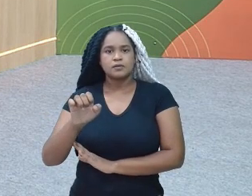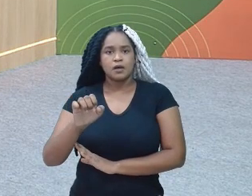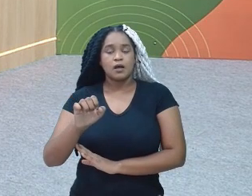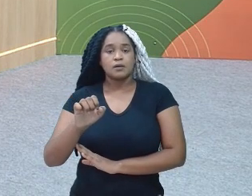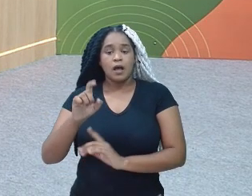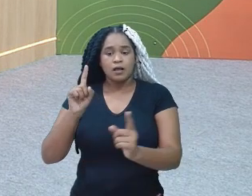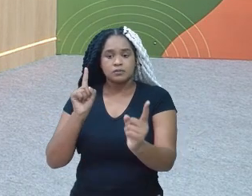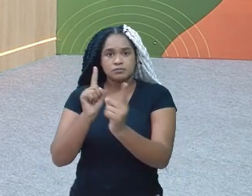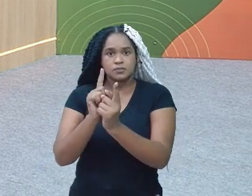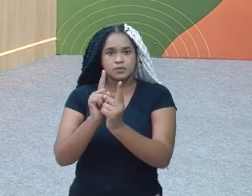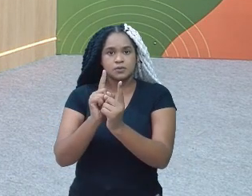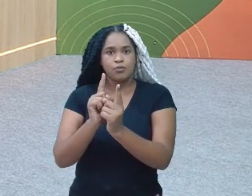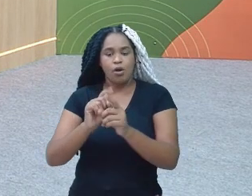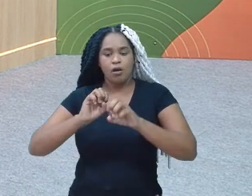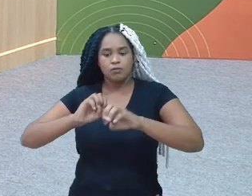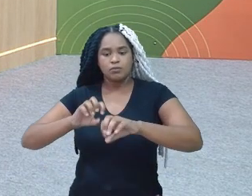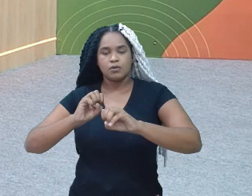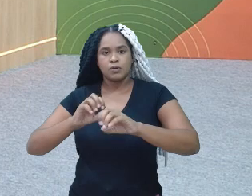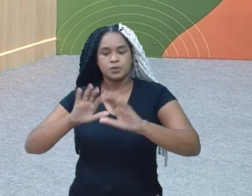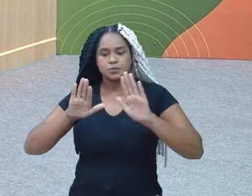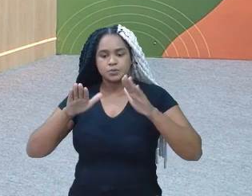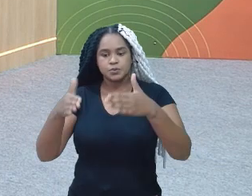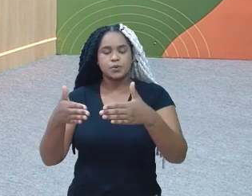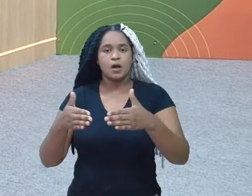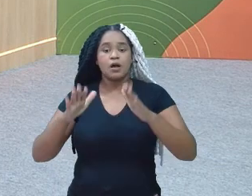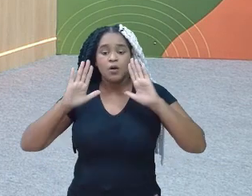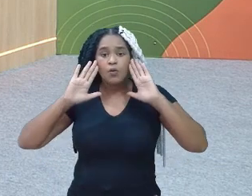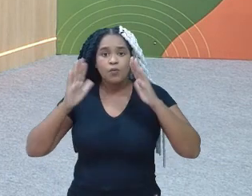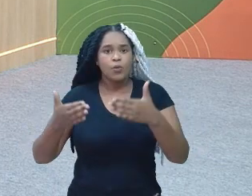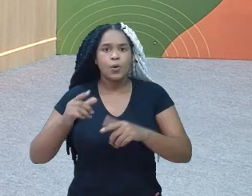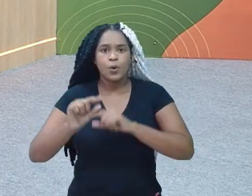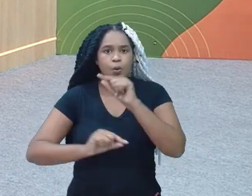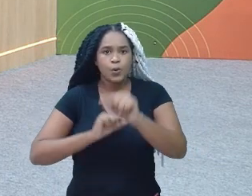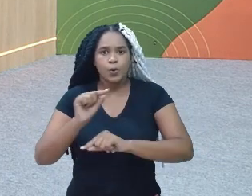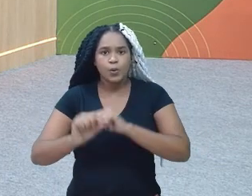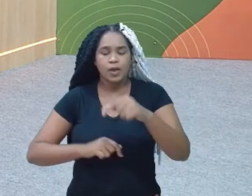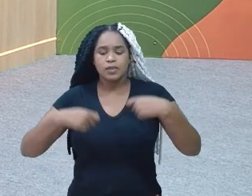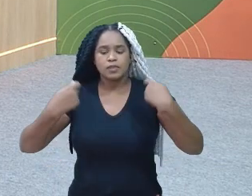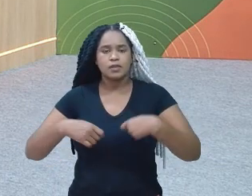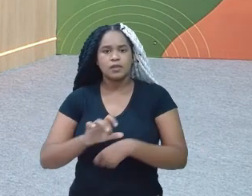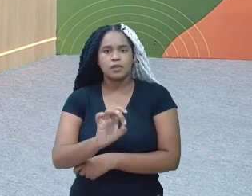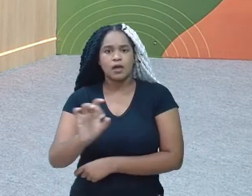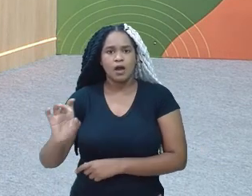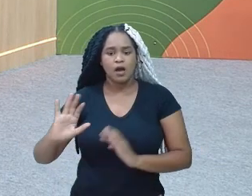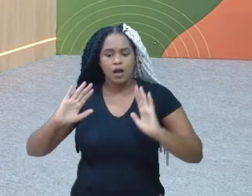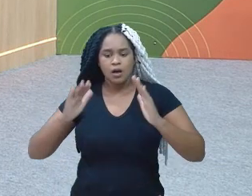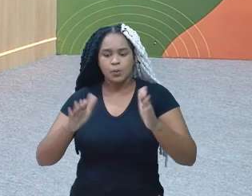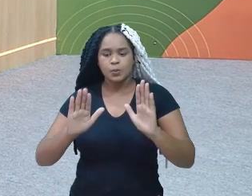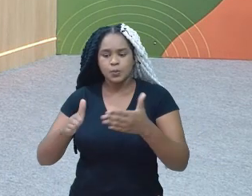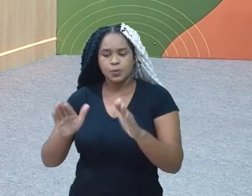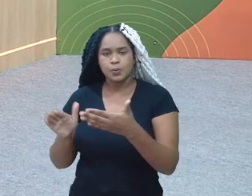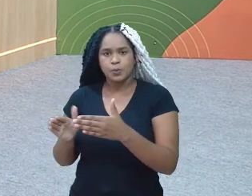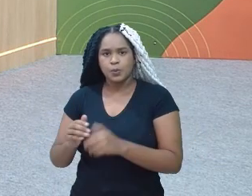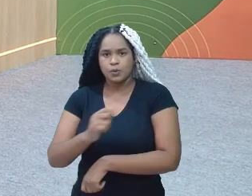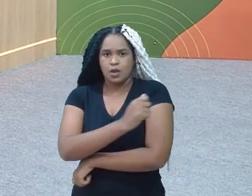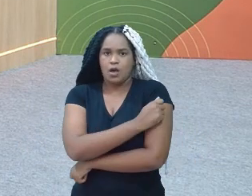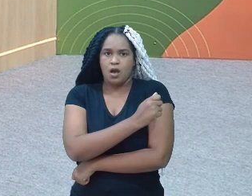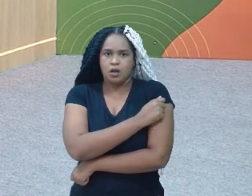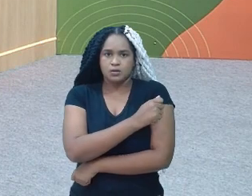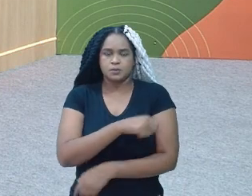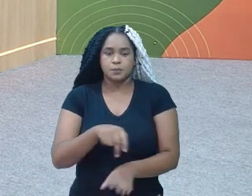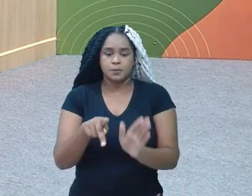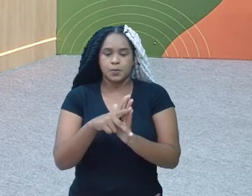Especializado. Então, ele foca nas necessidades específicas destes